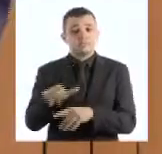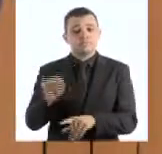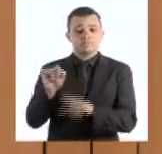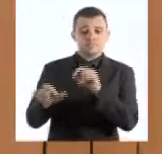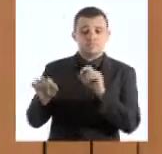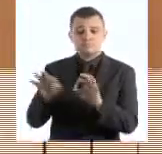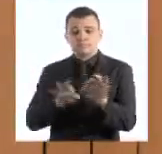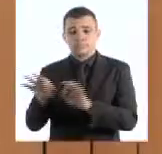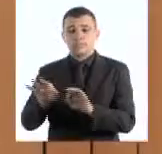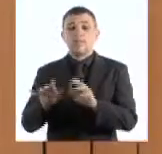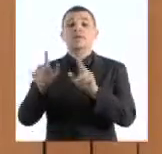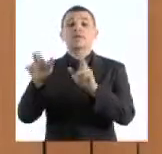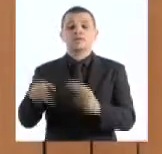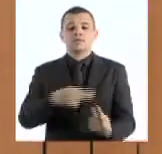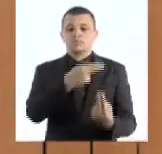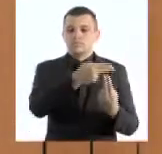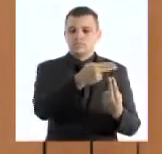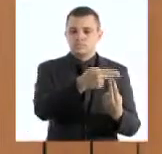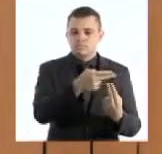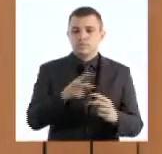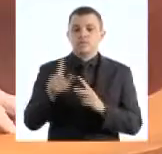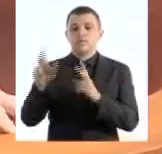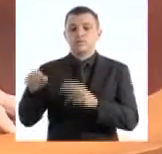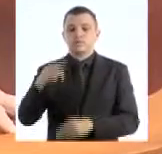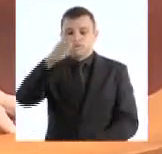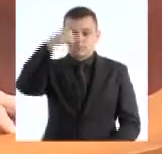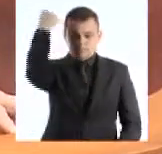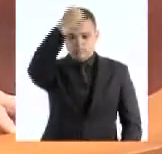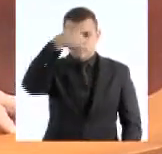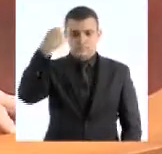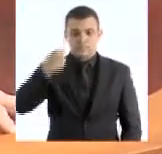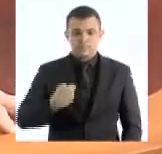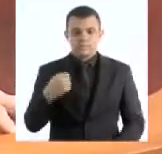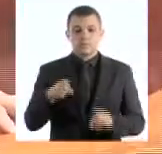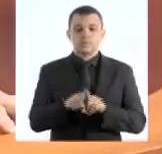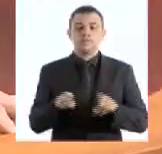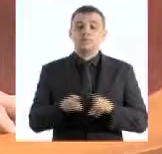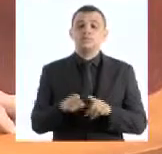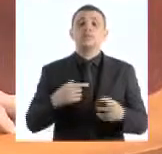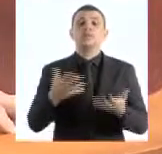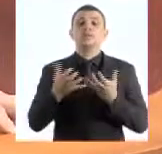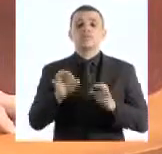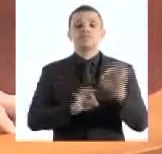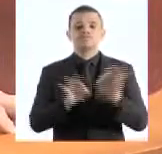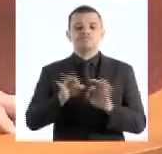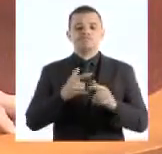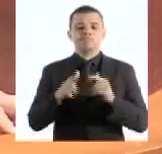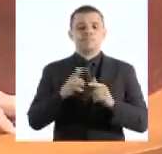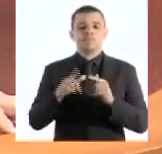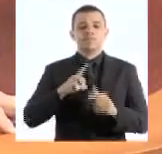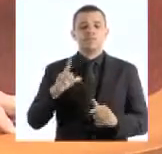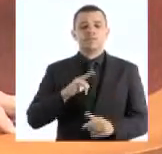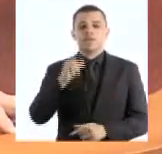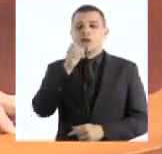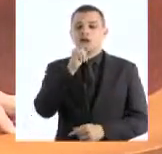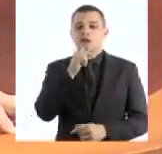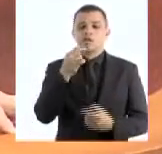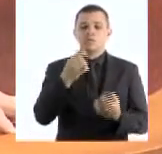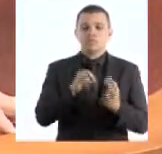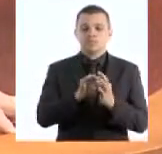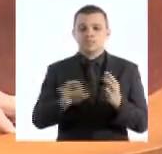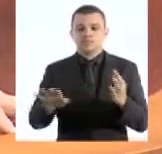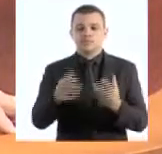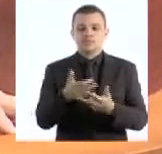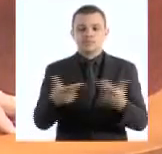Timon, nos moldes que foram feitos em São José de Ribamar, tentando resolver a problemática do saneamento no nosso Estado. E aí, deputado Alexandre,